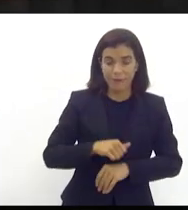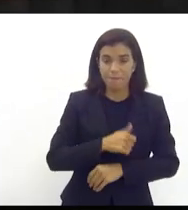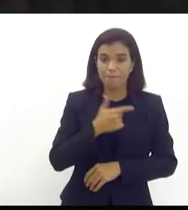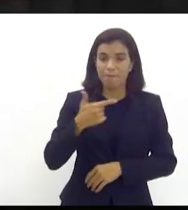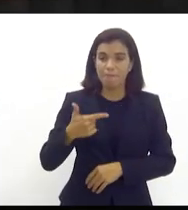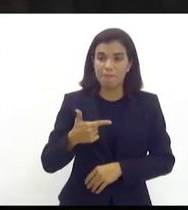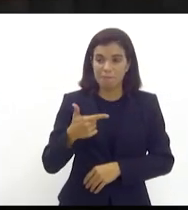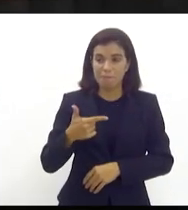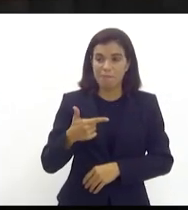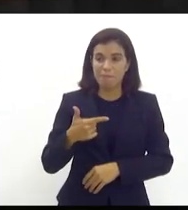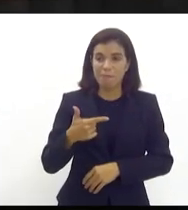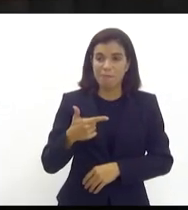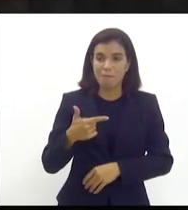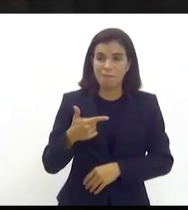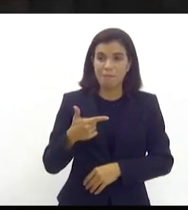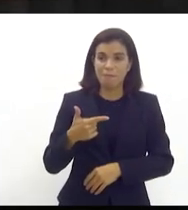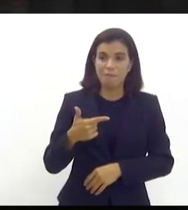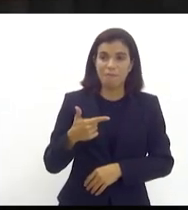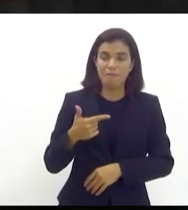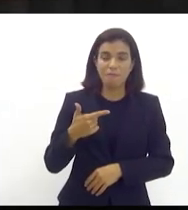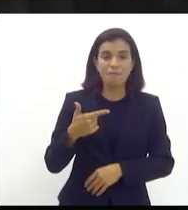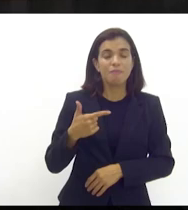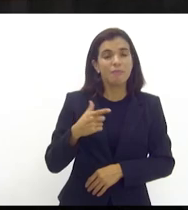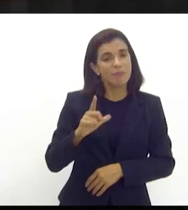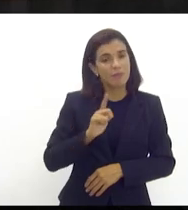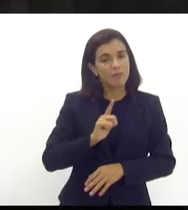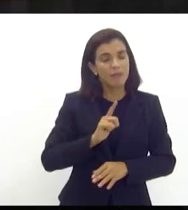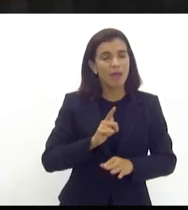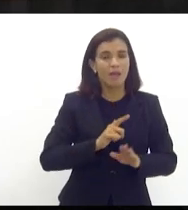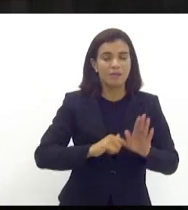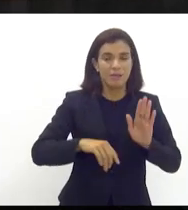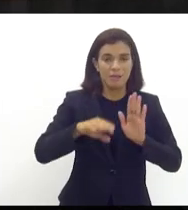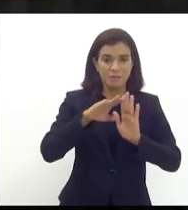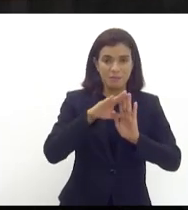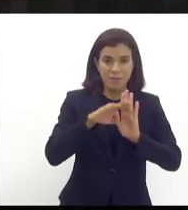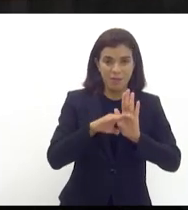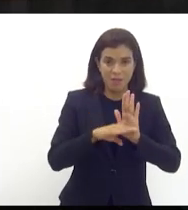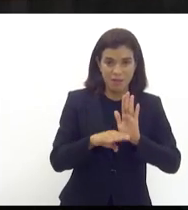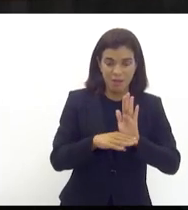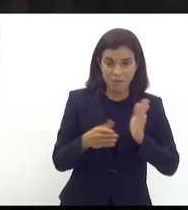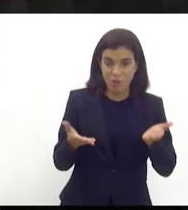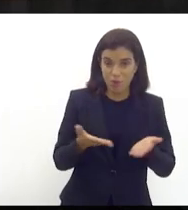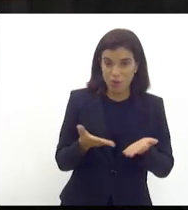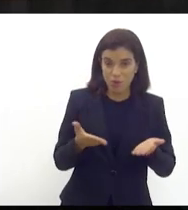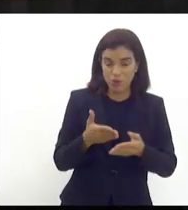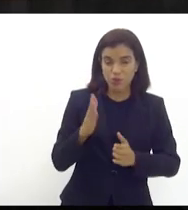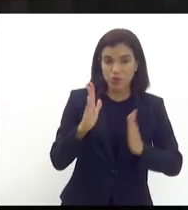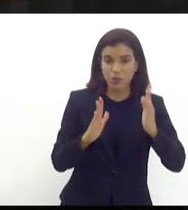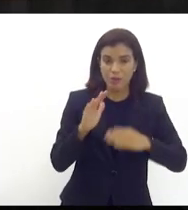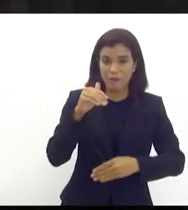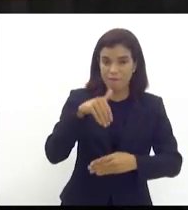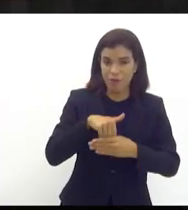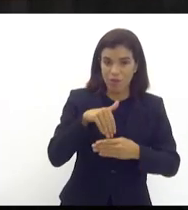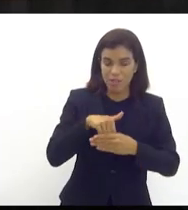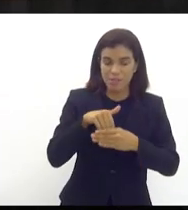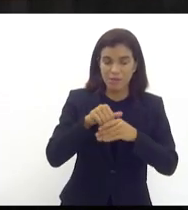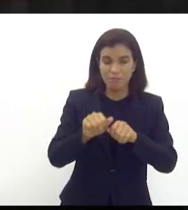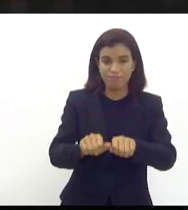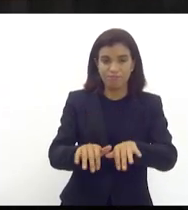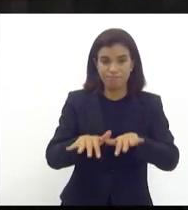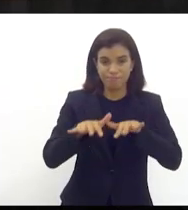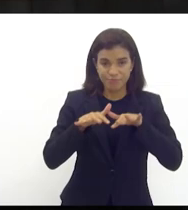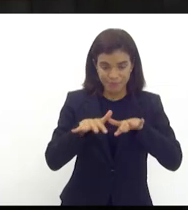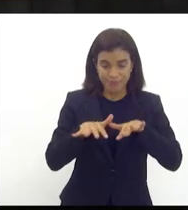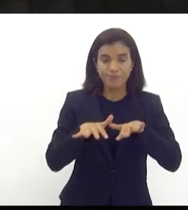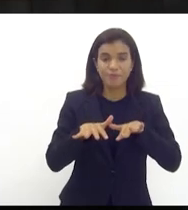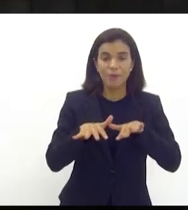senhor presidente, dizer que está na pauta da primeira sessão de hoje, na ordem do